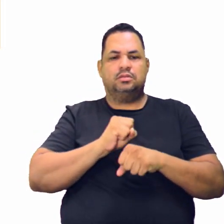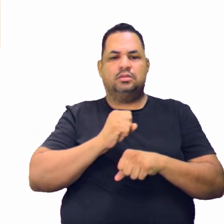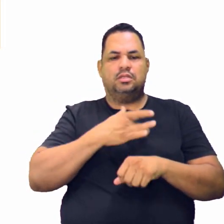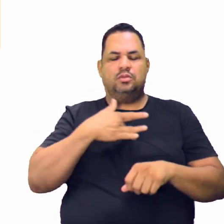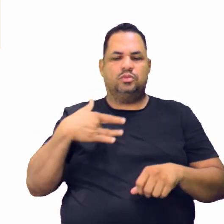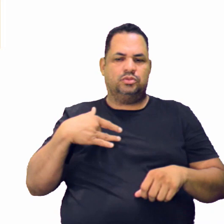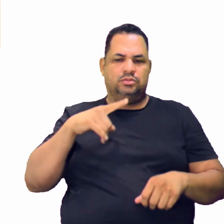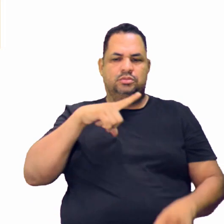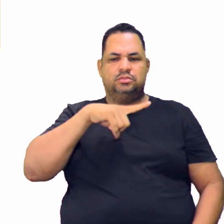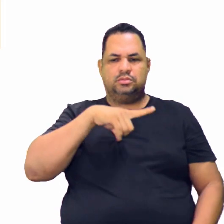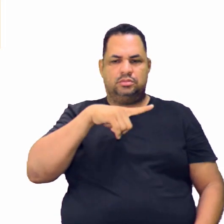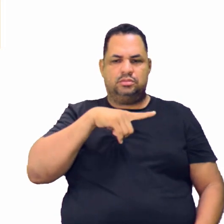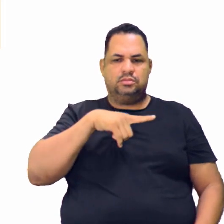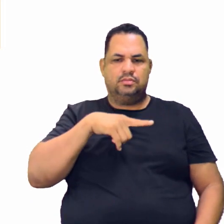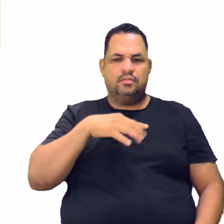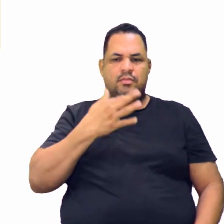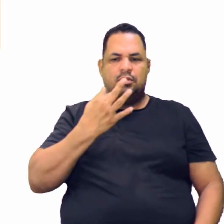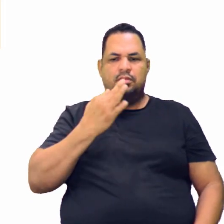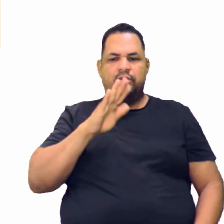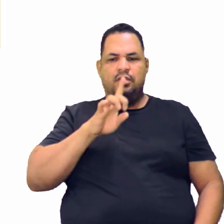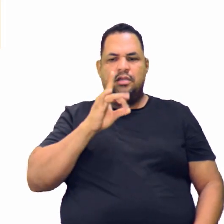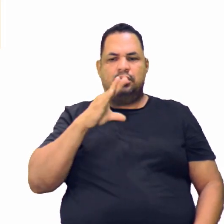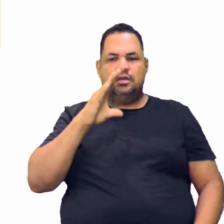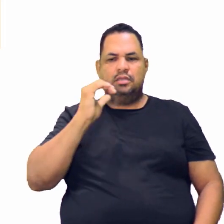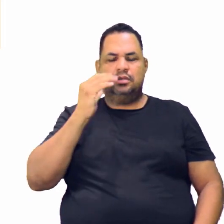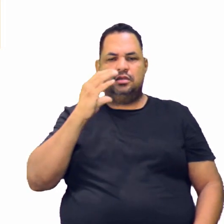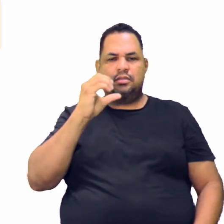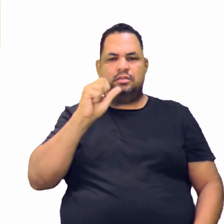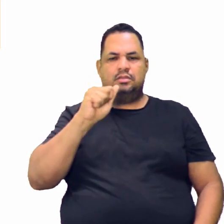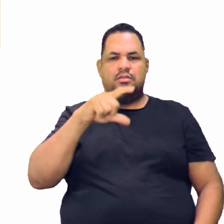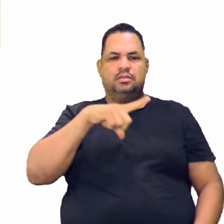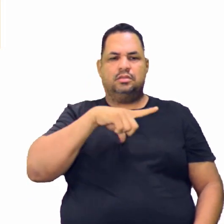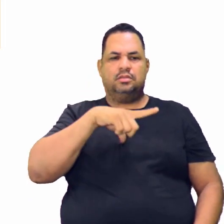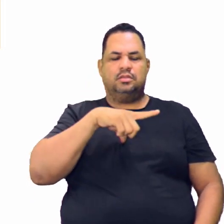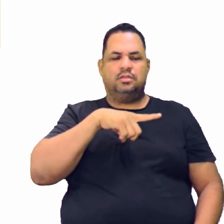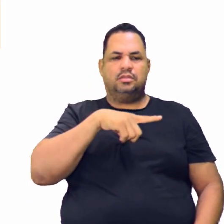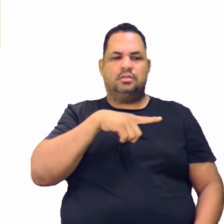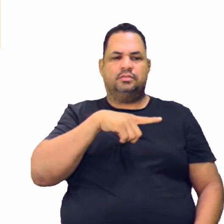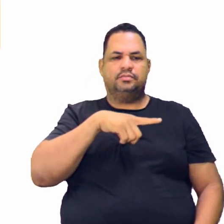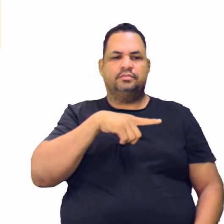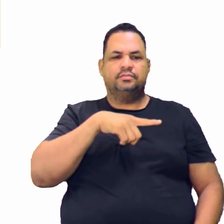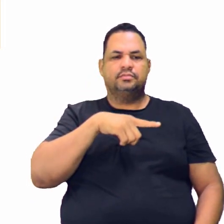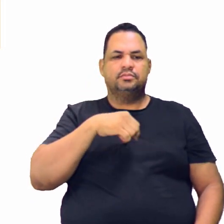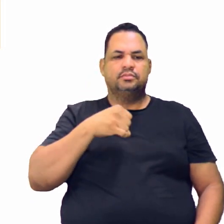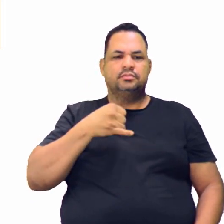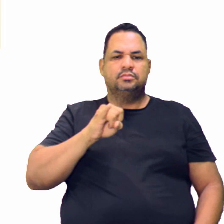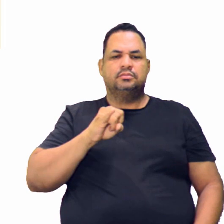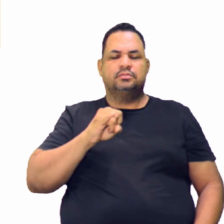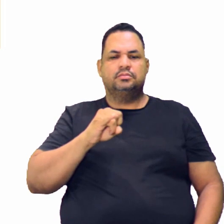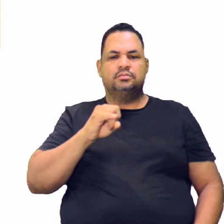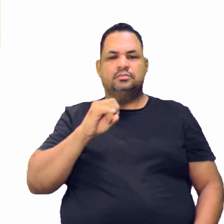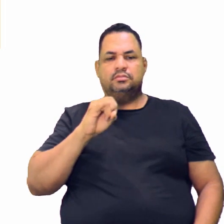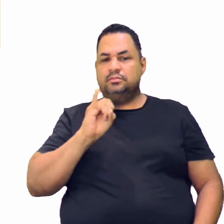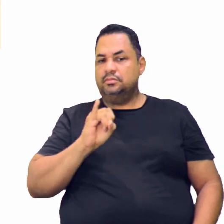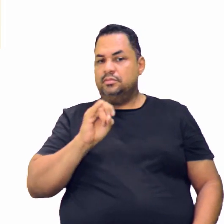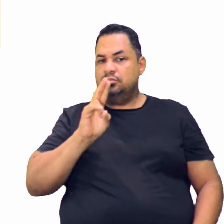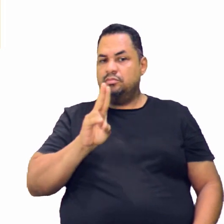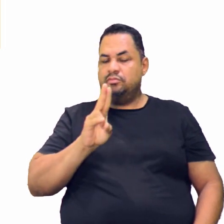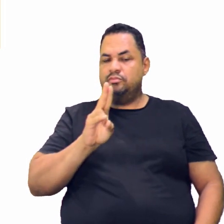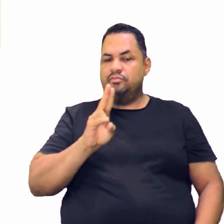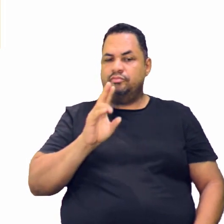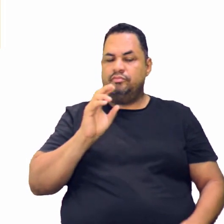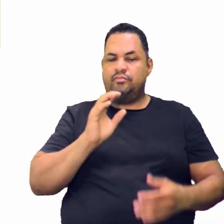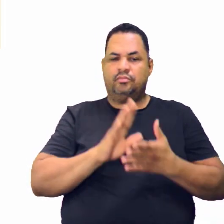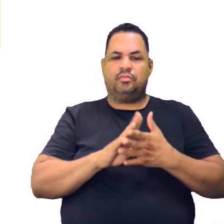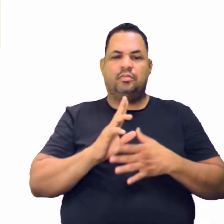assim, faísca, olha aí, tá seguido de S, também tem. Então, se o U e o U for tônico seguido de